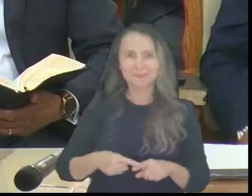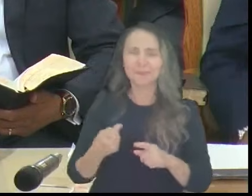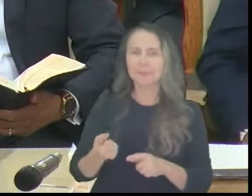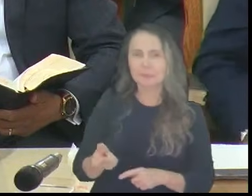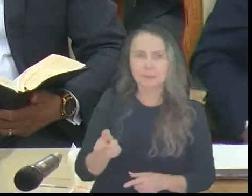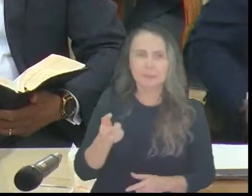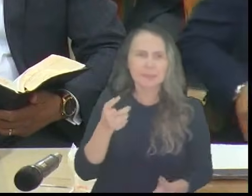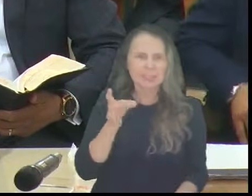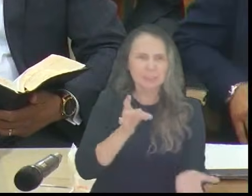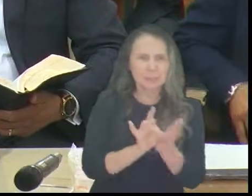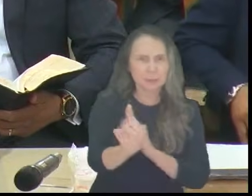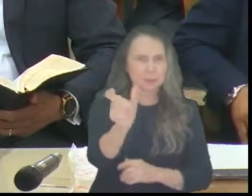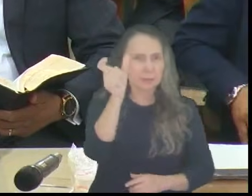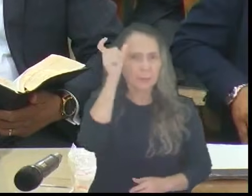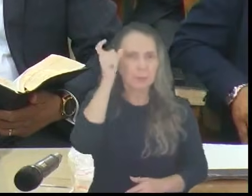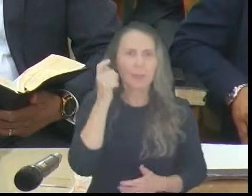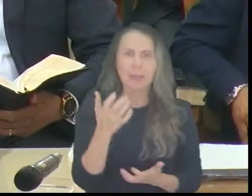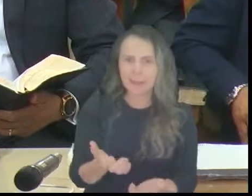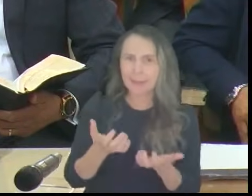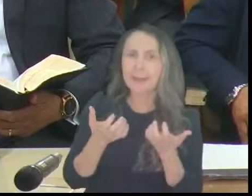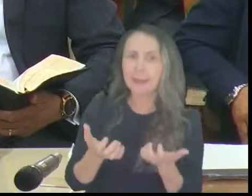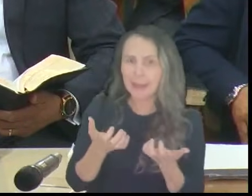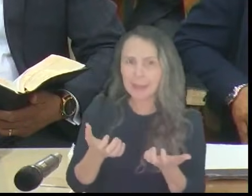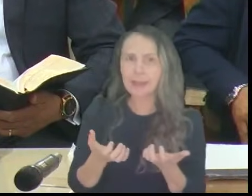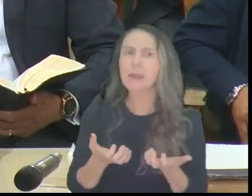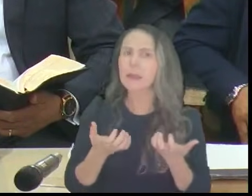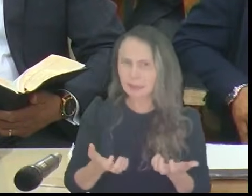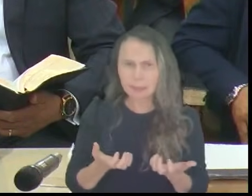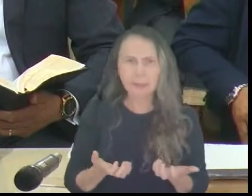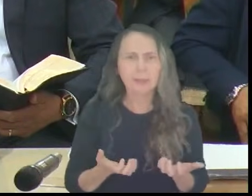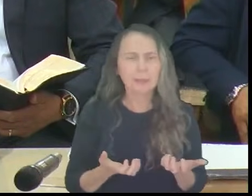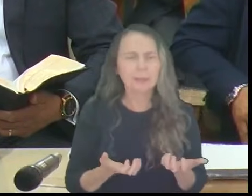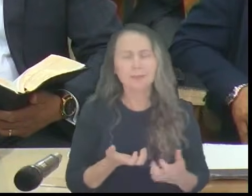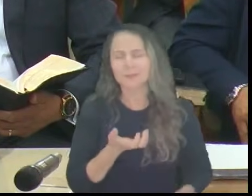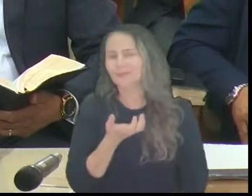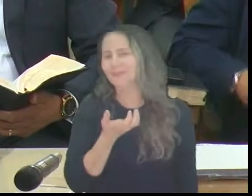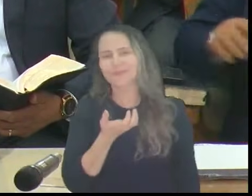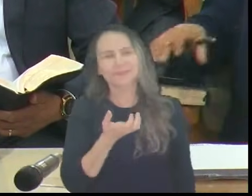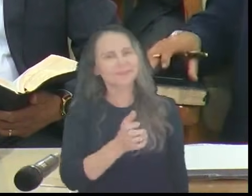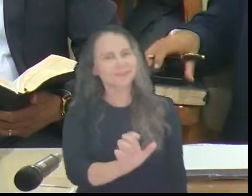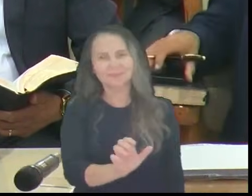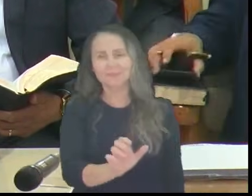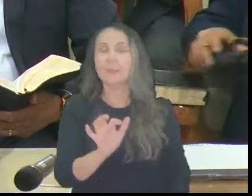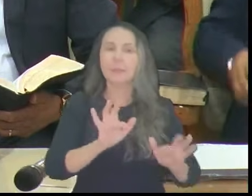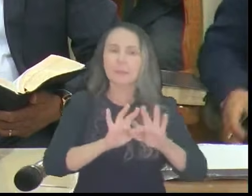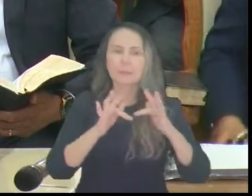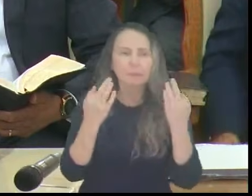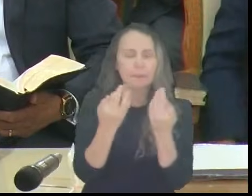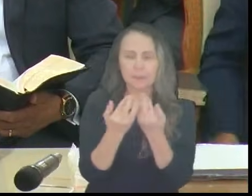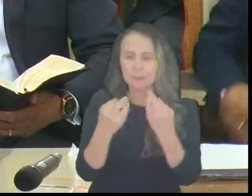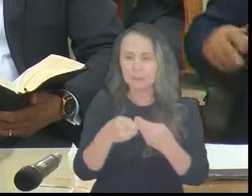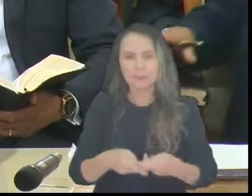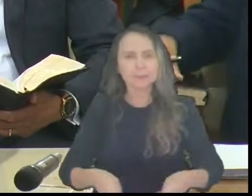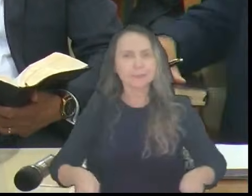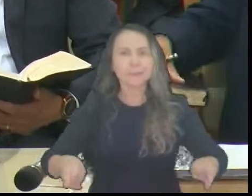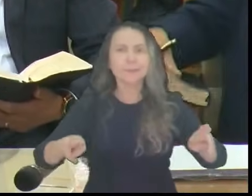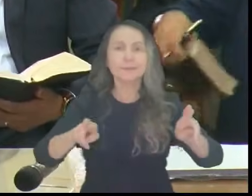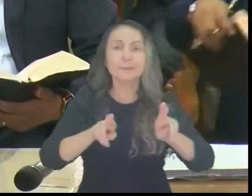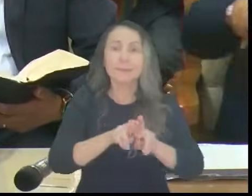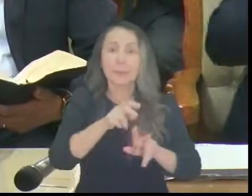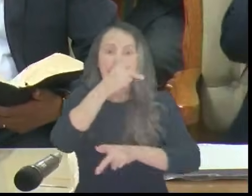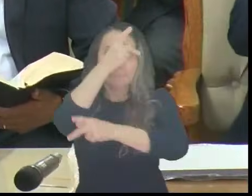quer isso? Me ajudem a meditar. Ele quer, irmão? Não quer. Famílias restauradas,